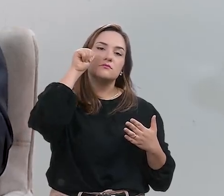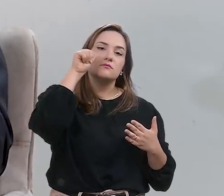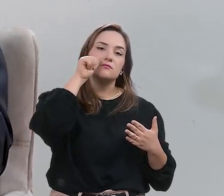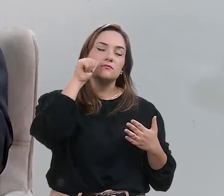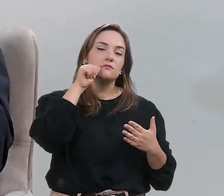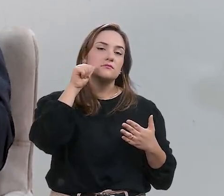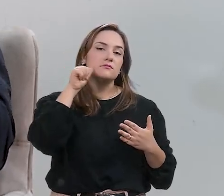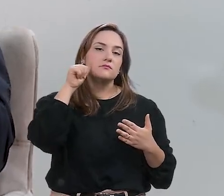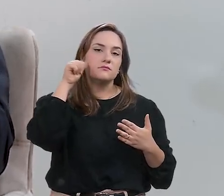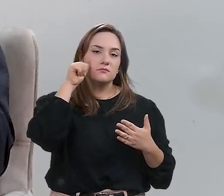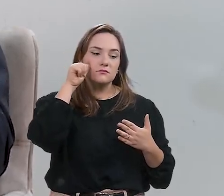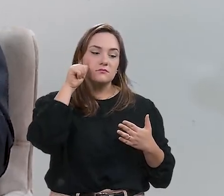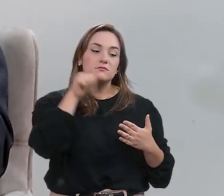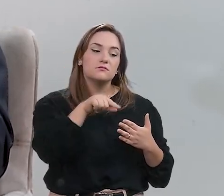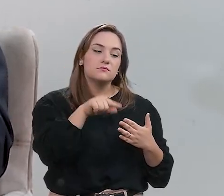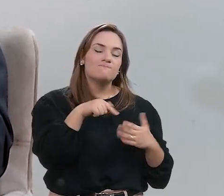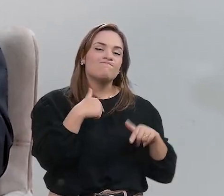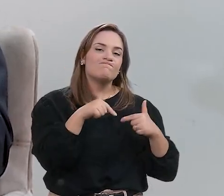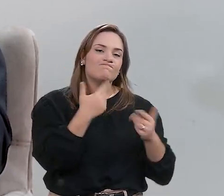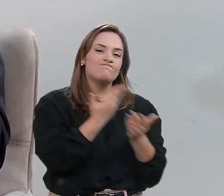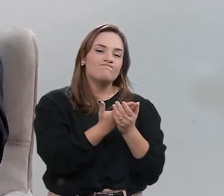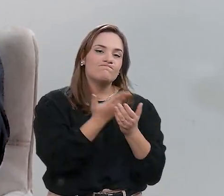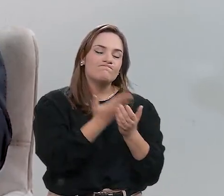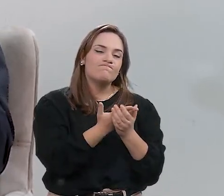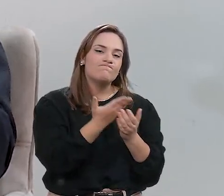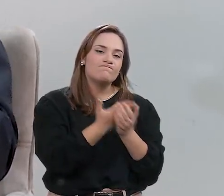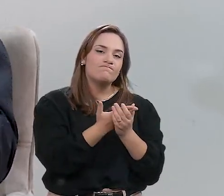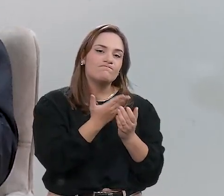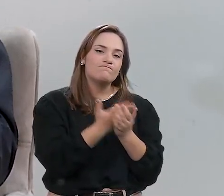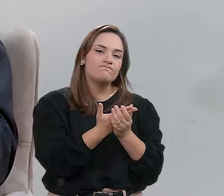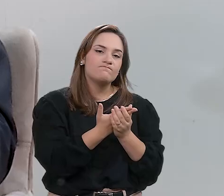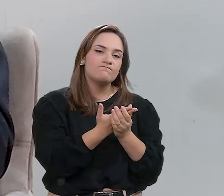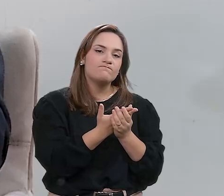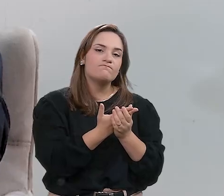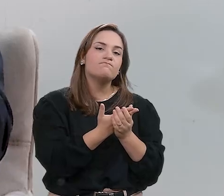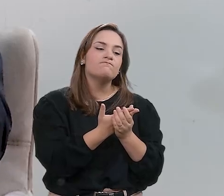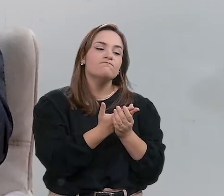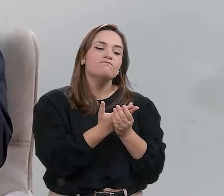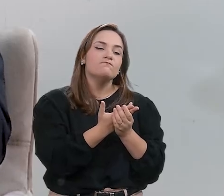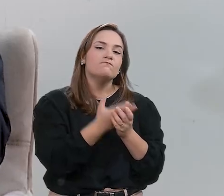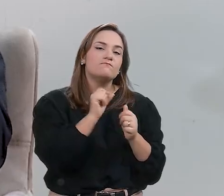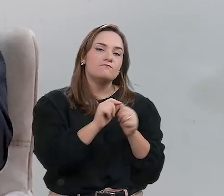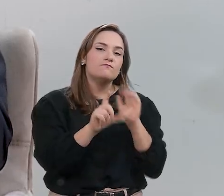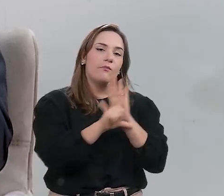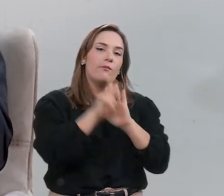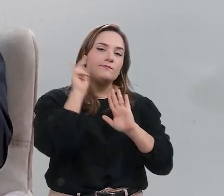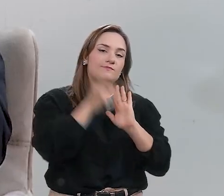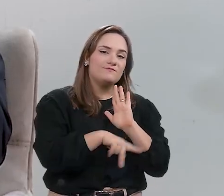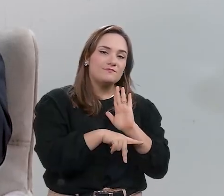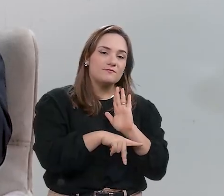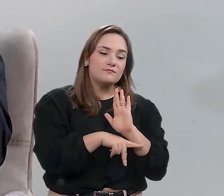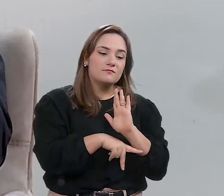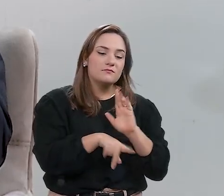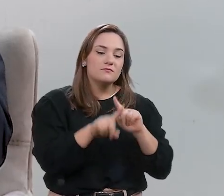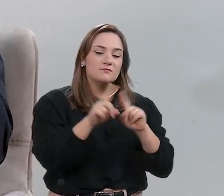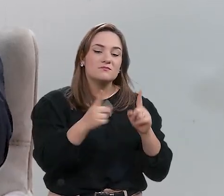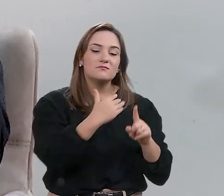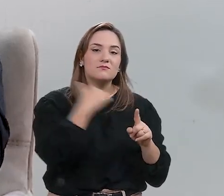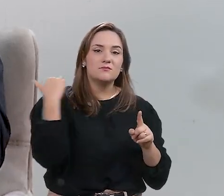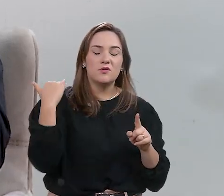de lei, estava trabalhando em cima disso, quando veio a falecer, e eu, em sua homenagem,